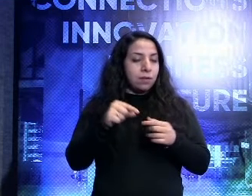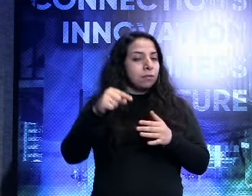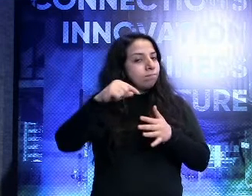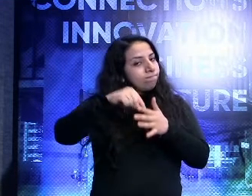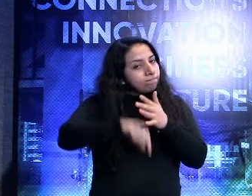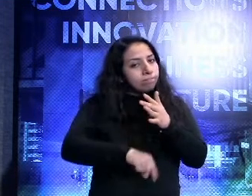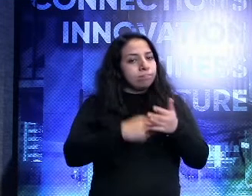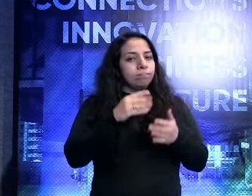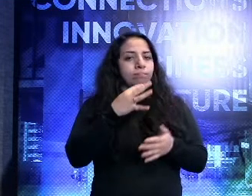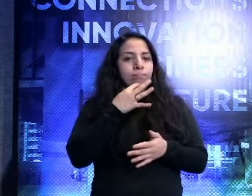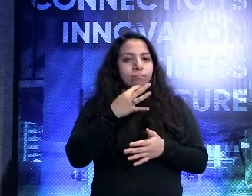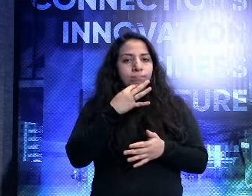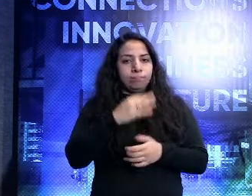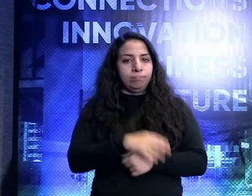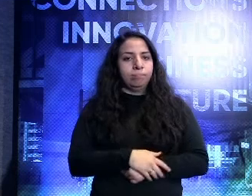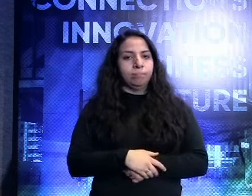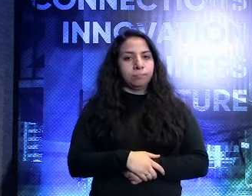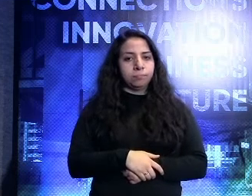funciona, beleza?